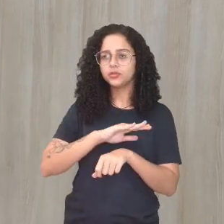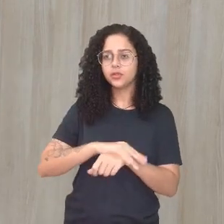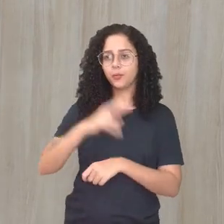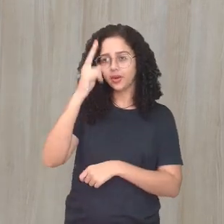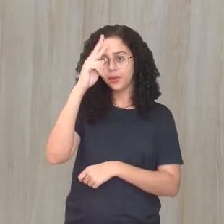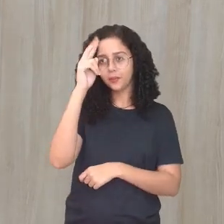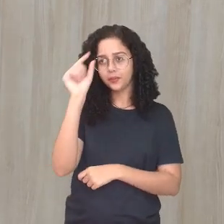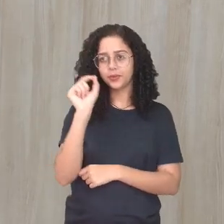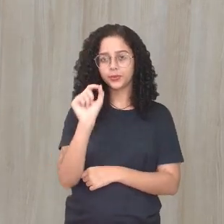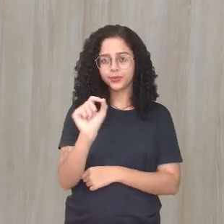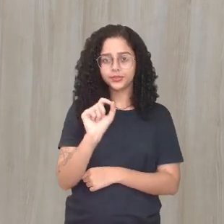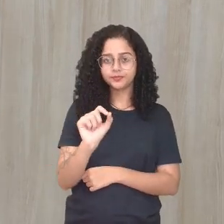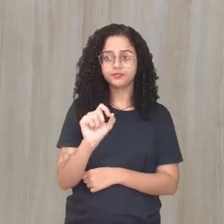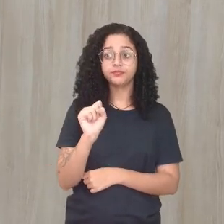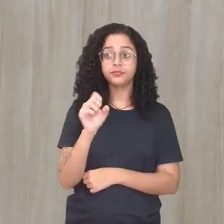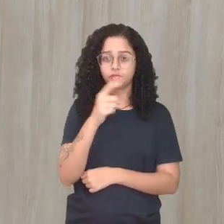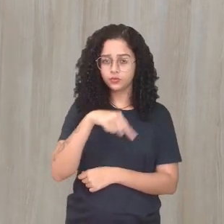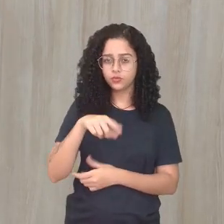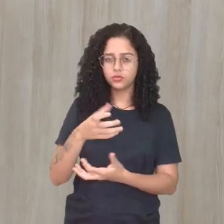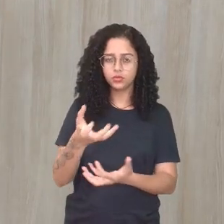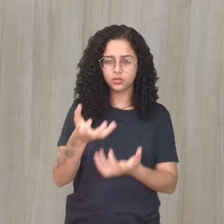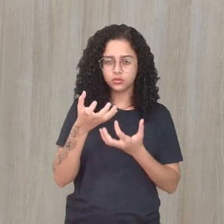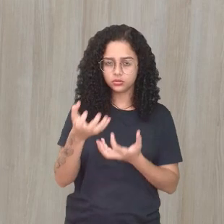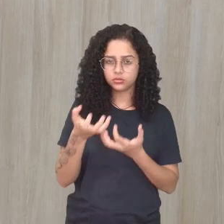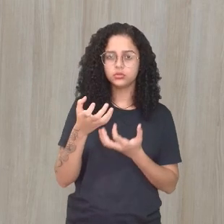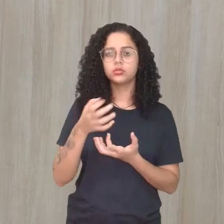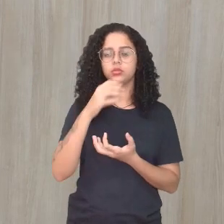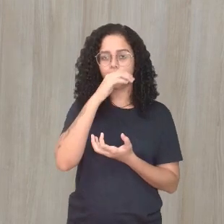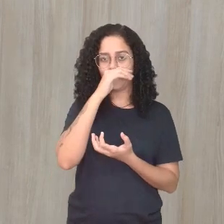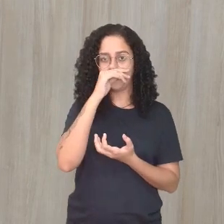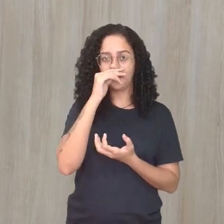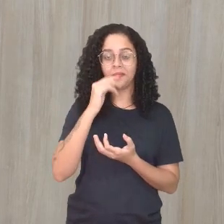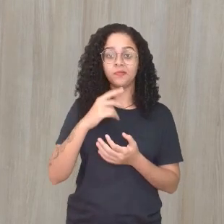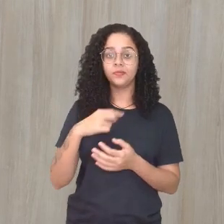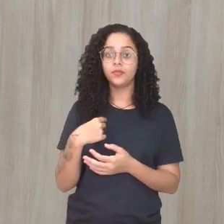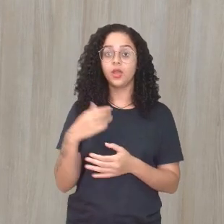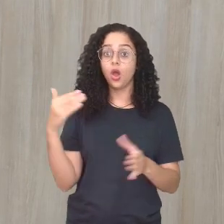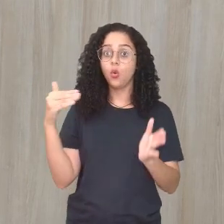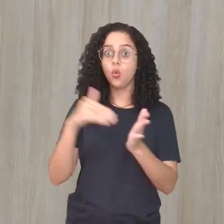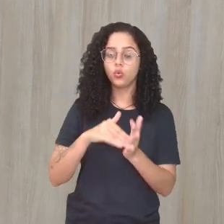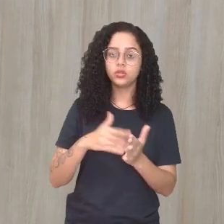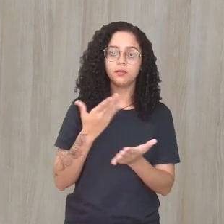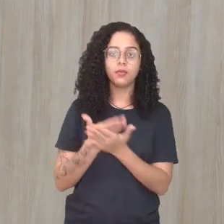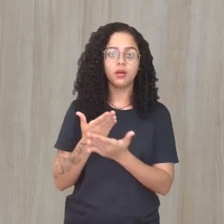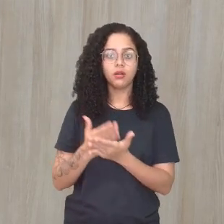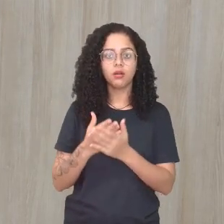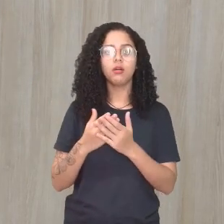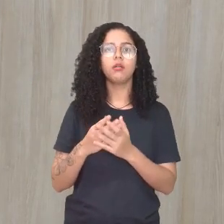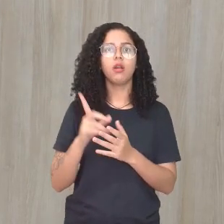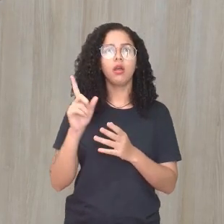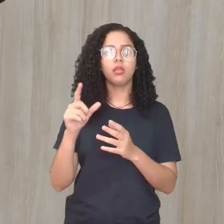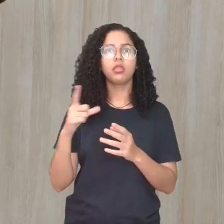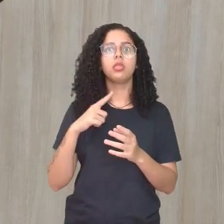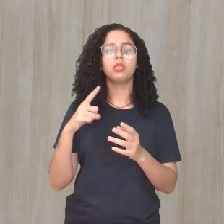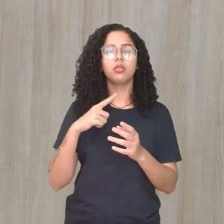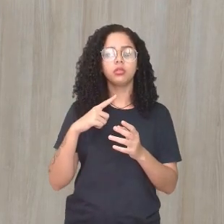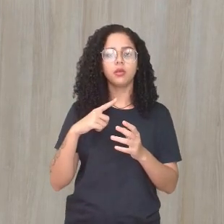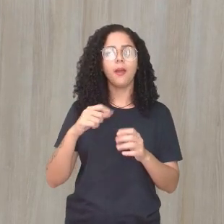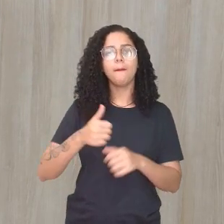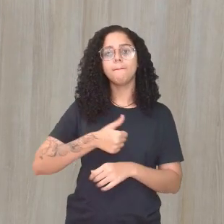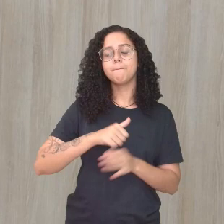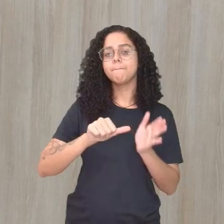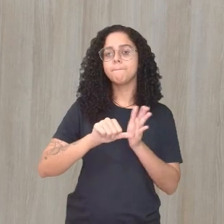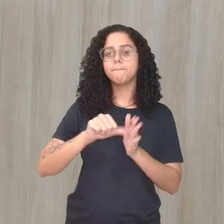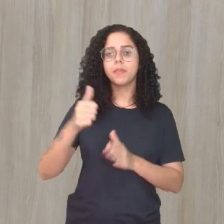lembrar, se vocês quiserem, inclusive, as nossas últimas aulas, elas foram, né, sobre Primeira Guerra Mundial e a